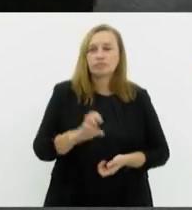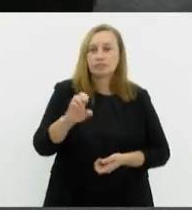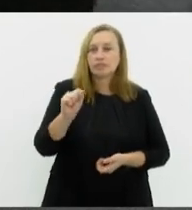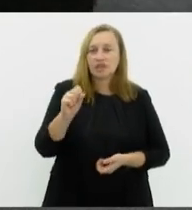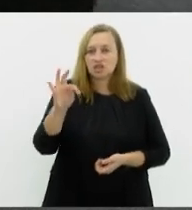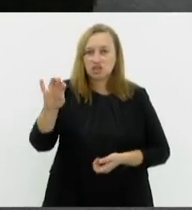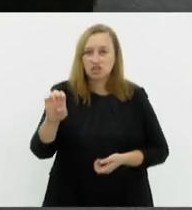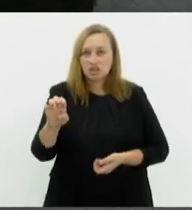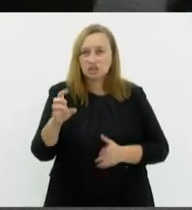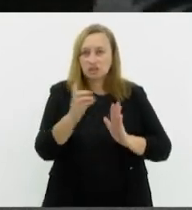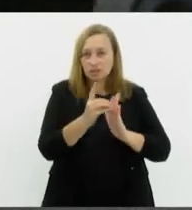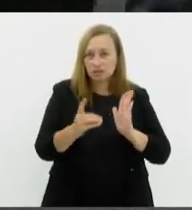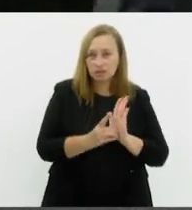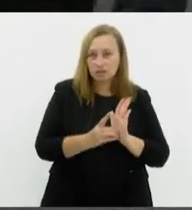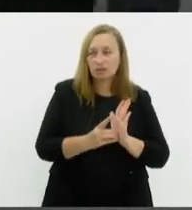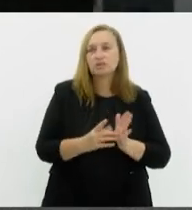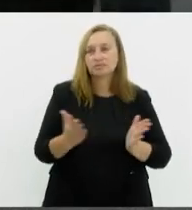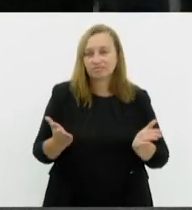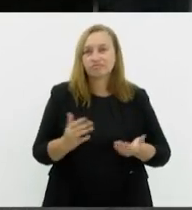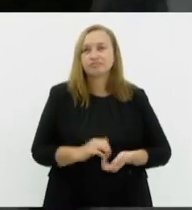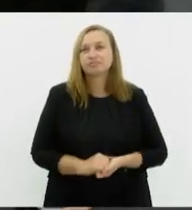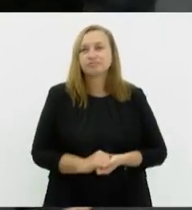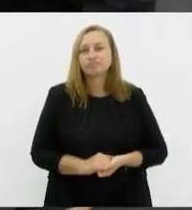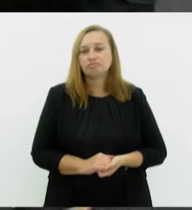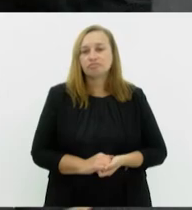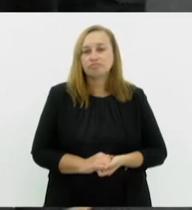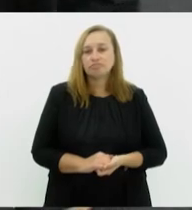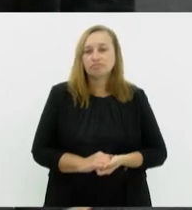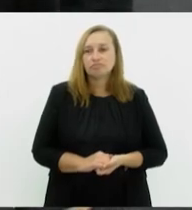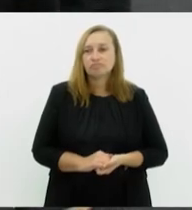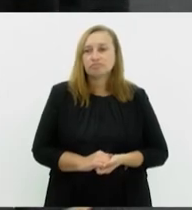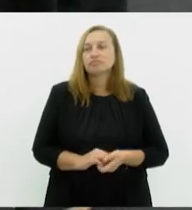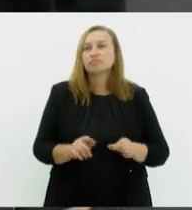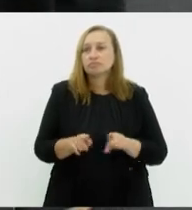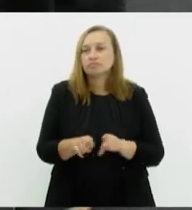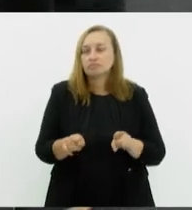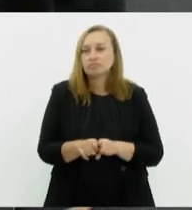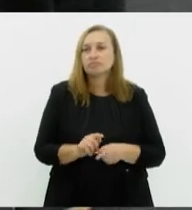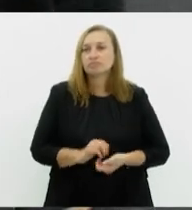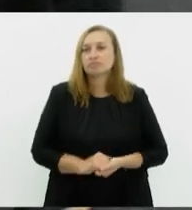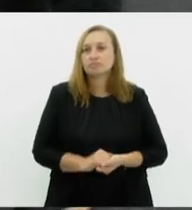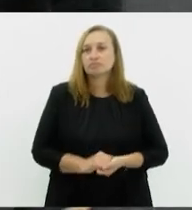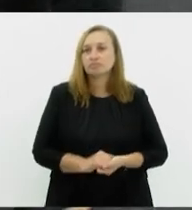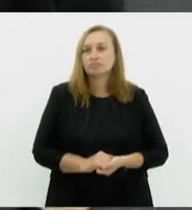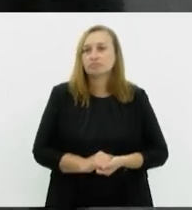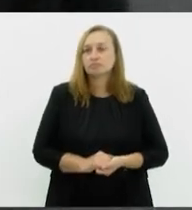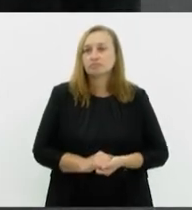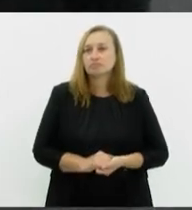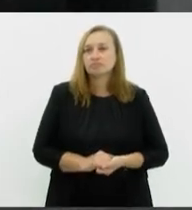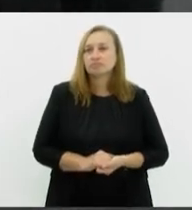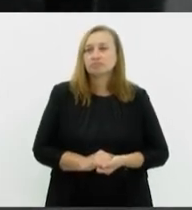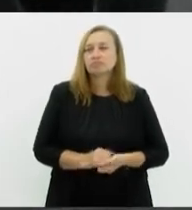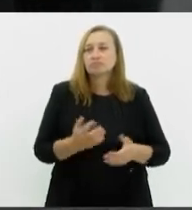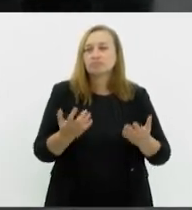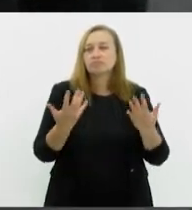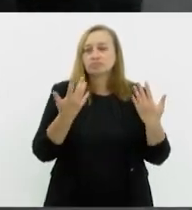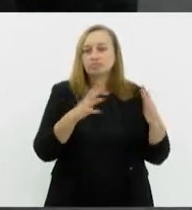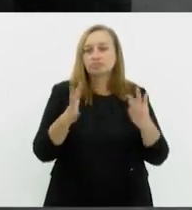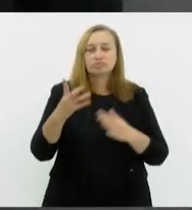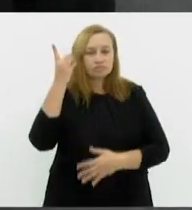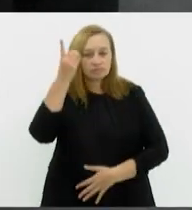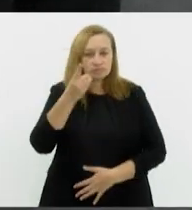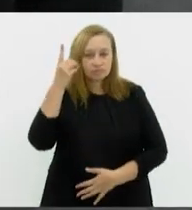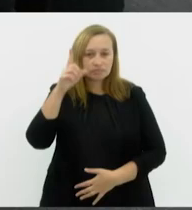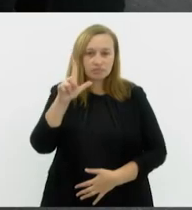para ficar de redação, né? E, ao mesmo tempo, eu queria elogiar o